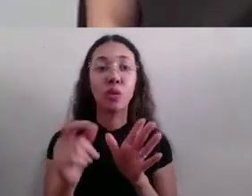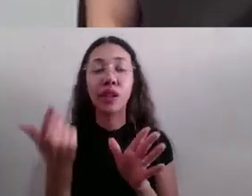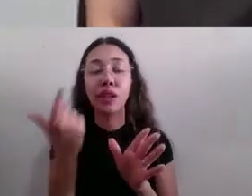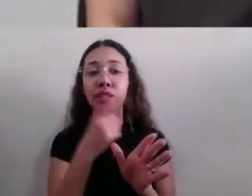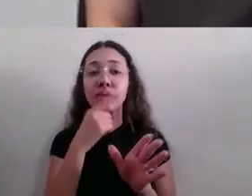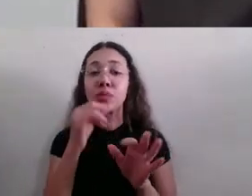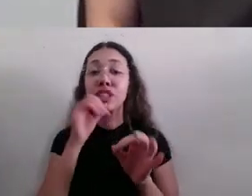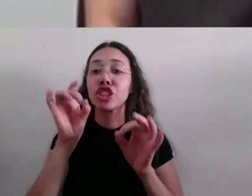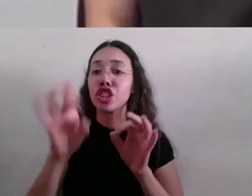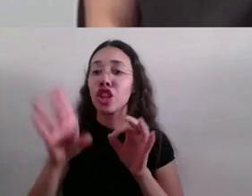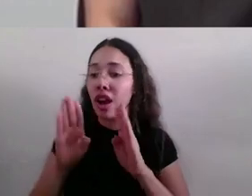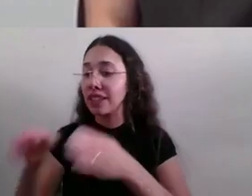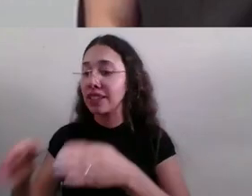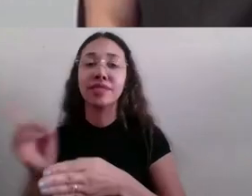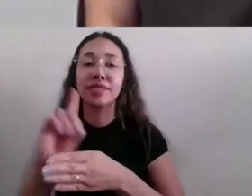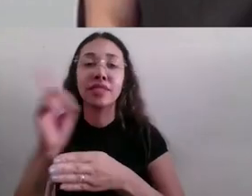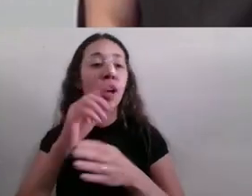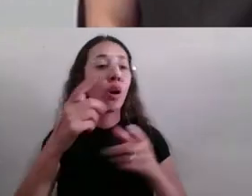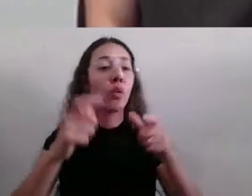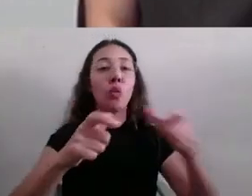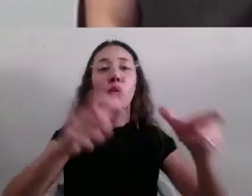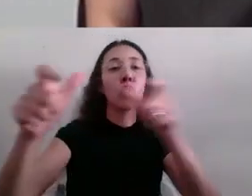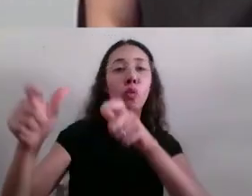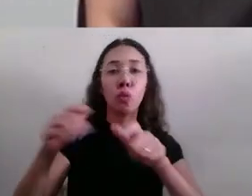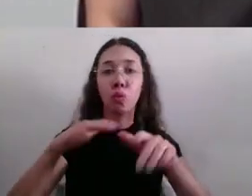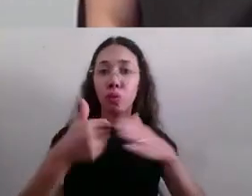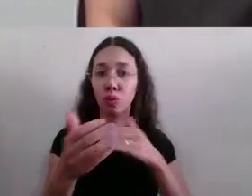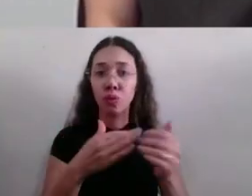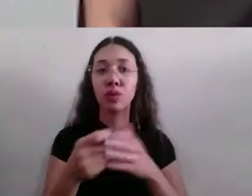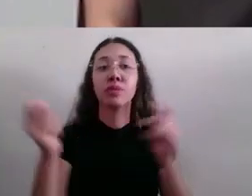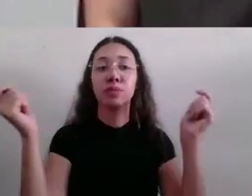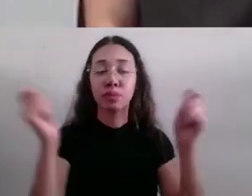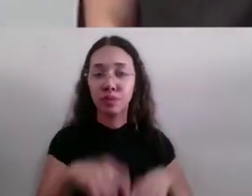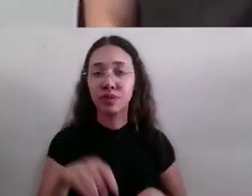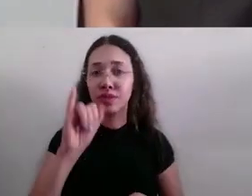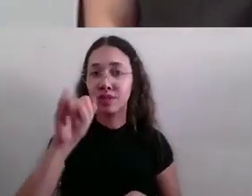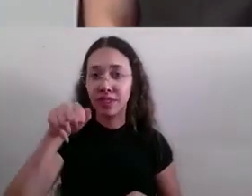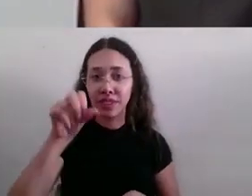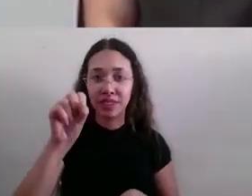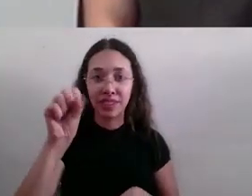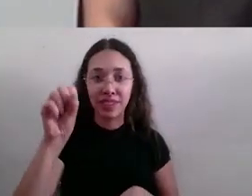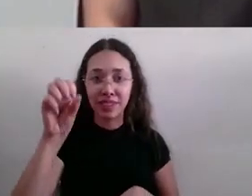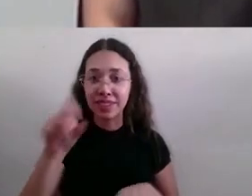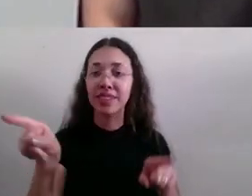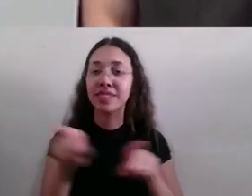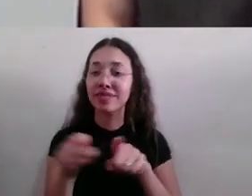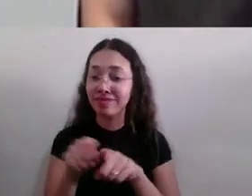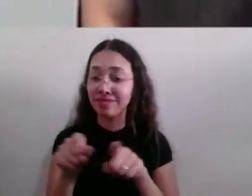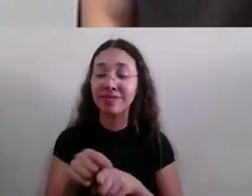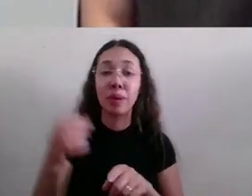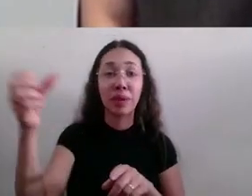maior participação do INSS nas audiências, né, o que se demonstrou bastante exitoso, e também